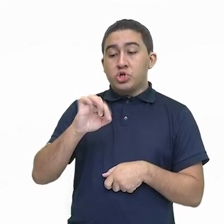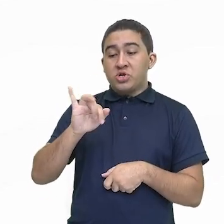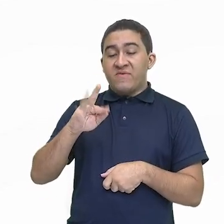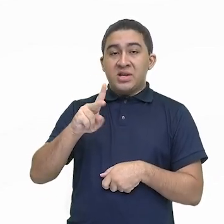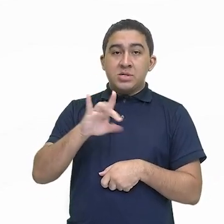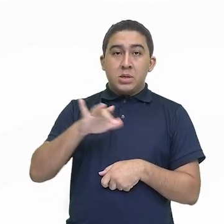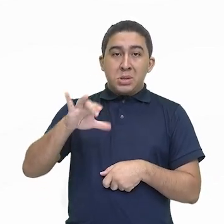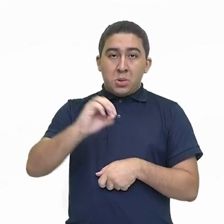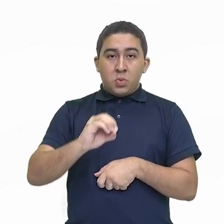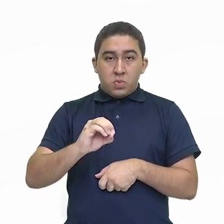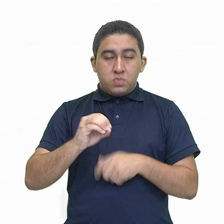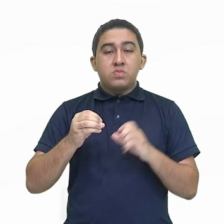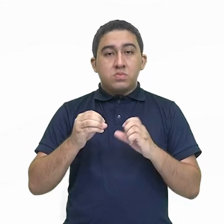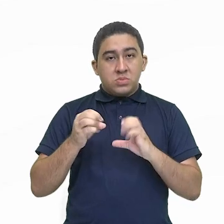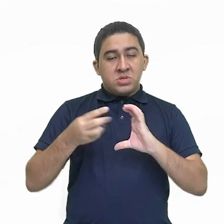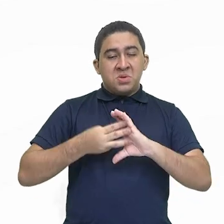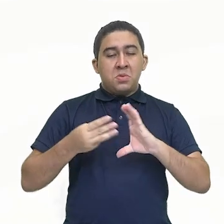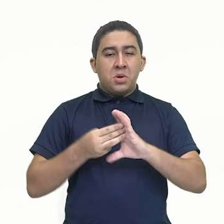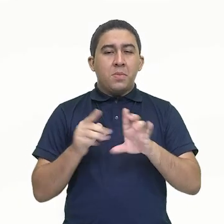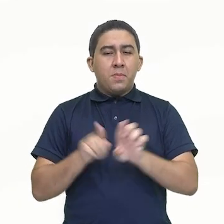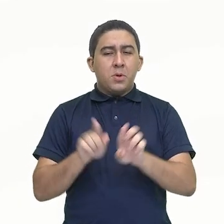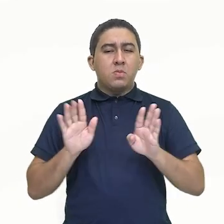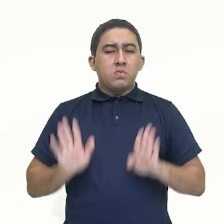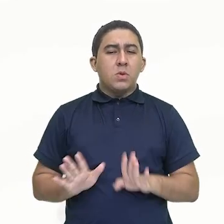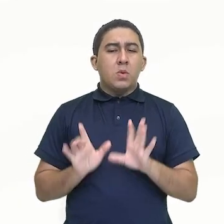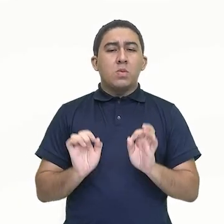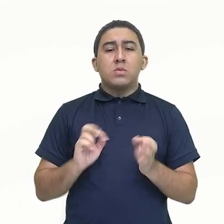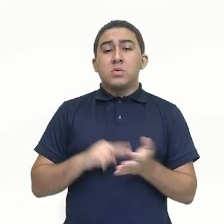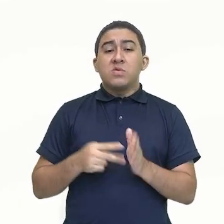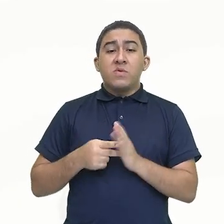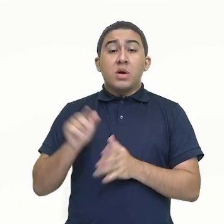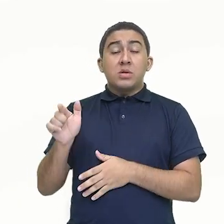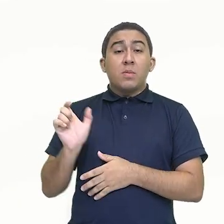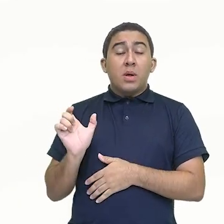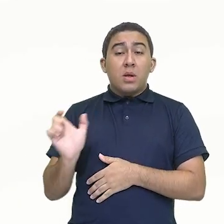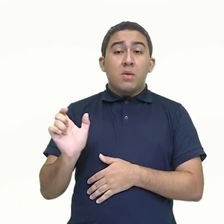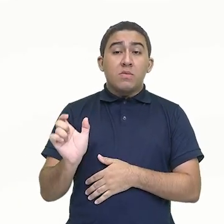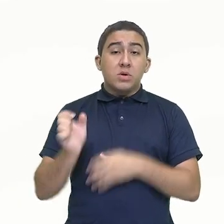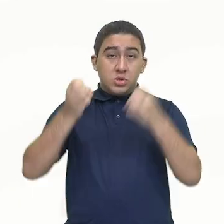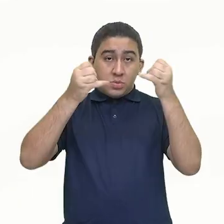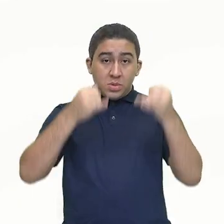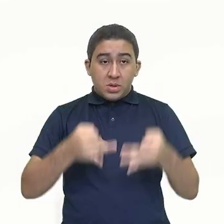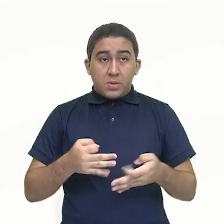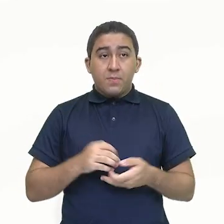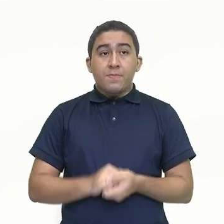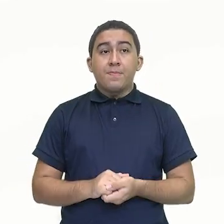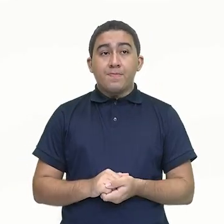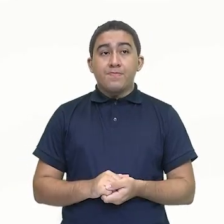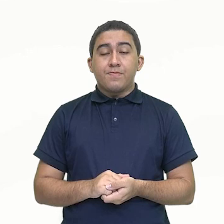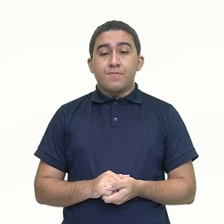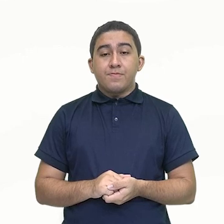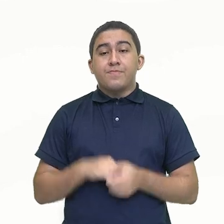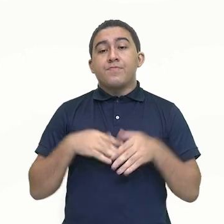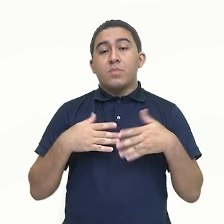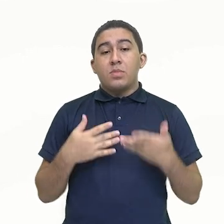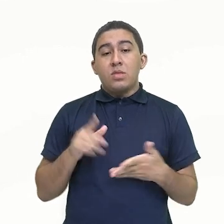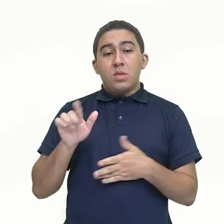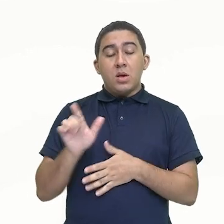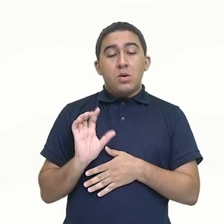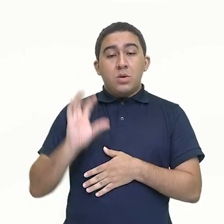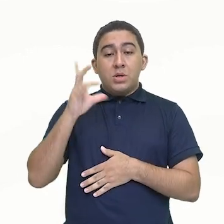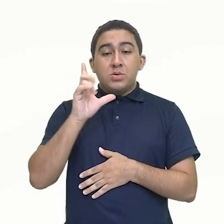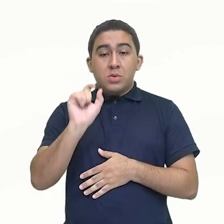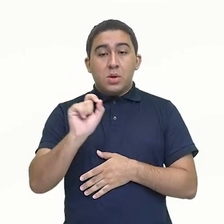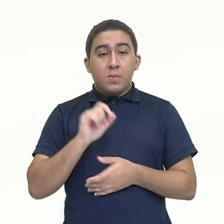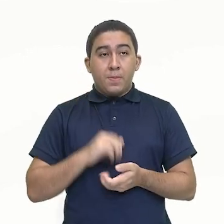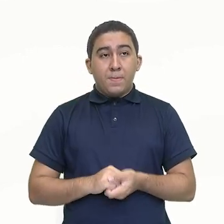diferenciação celular. Professor, o que é a diferenciação celular? Explique para mim. Então, a diferenciação celular